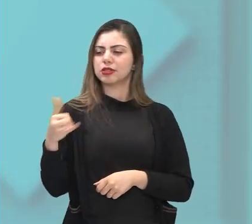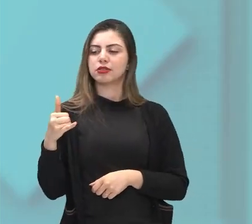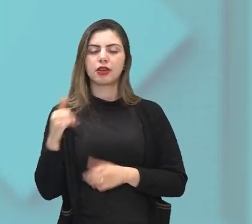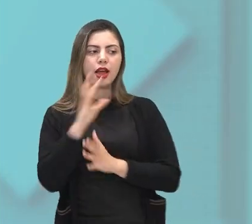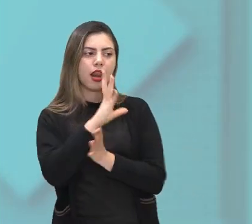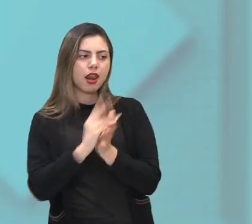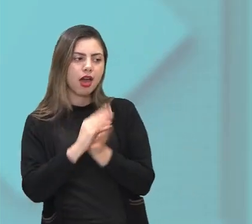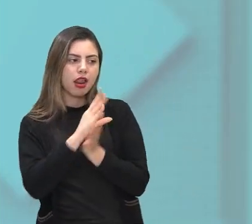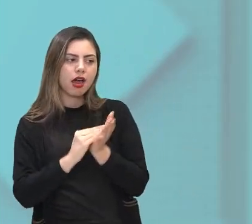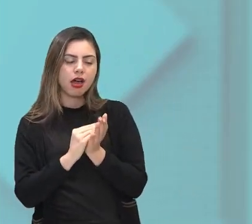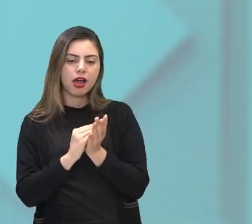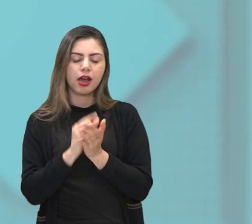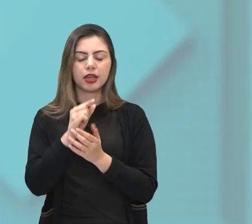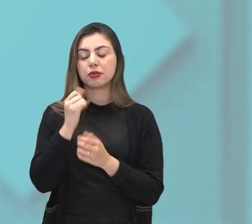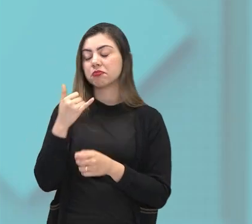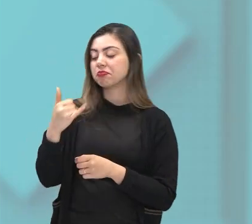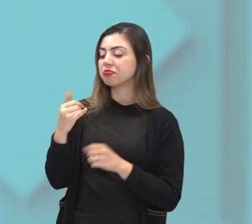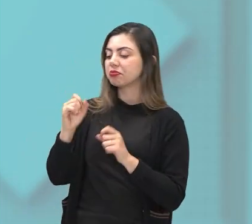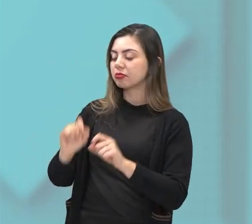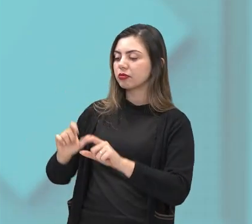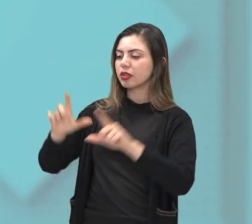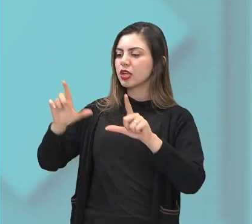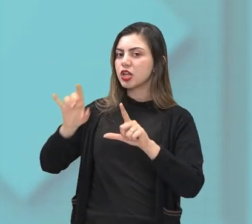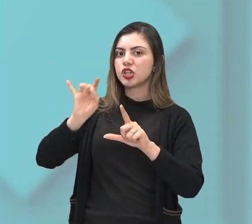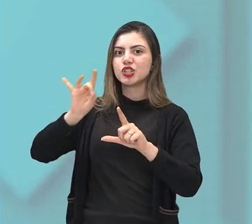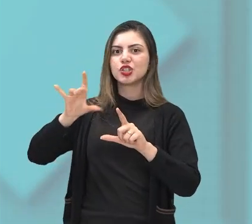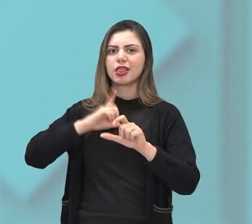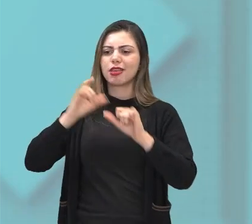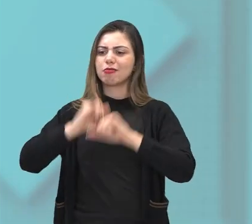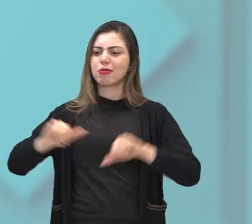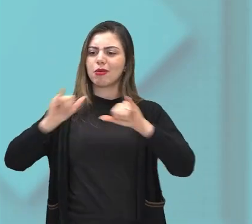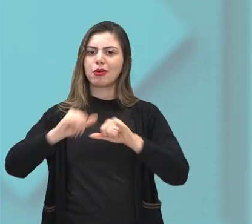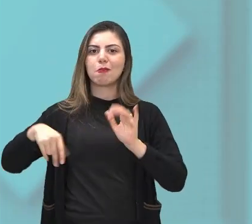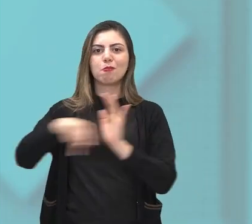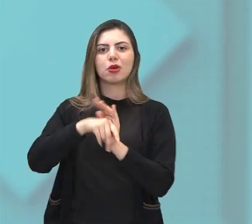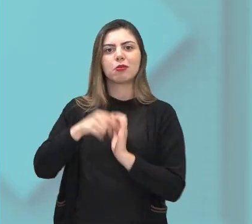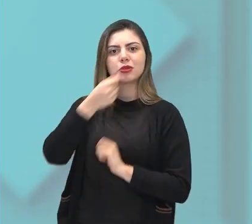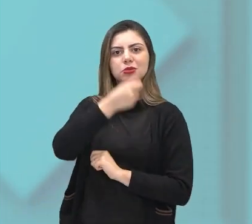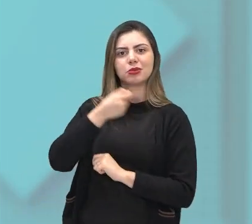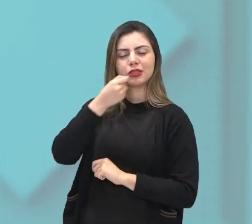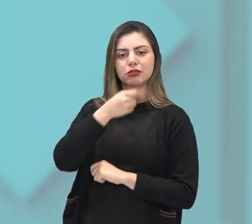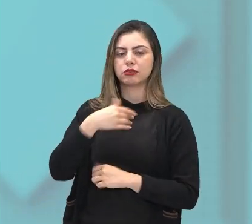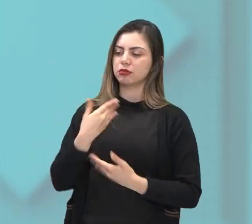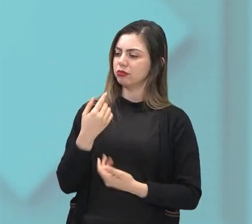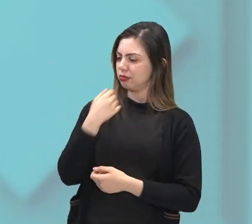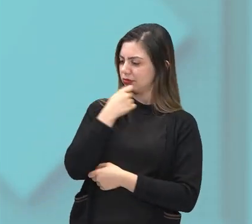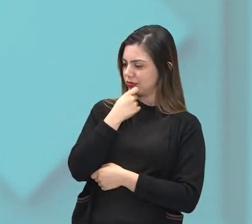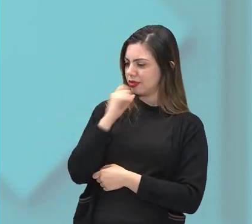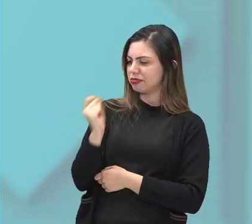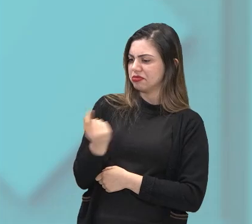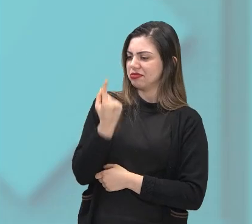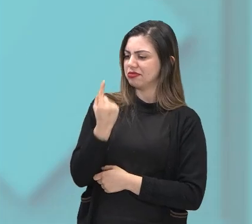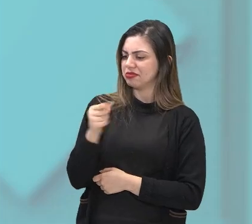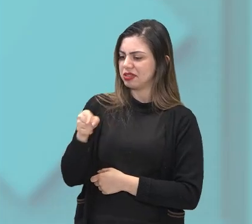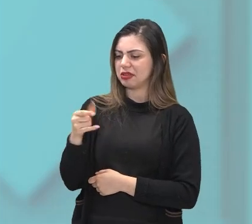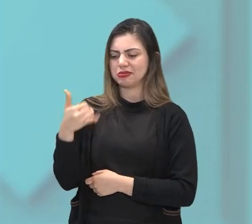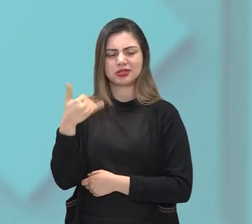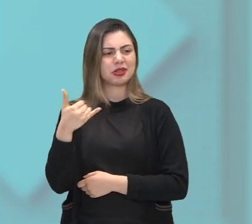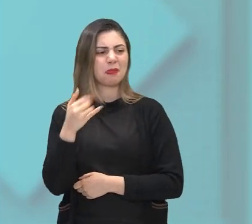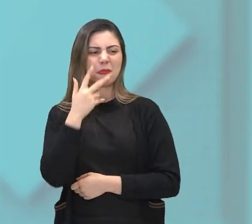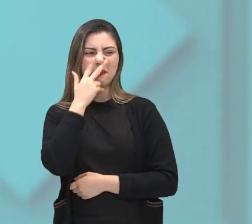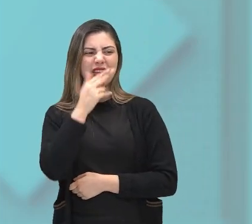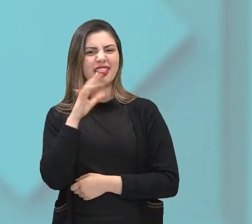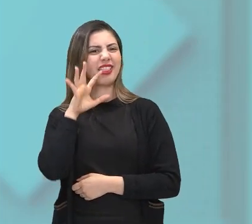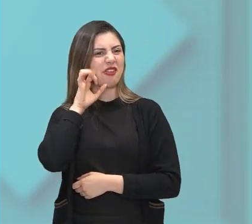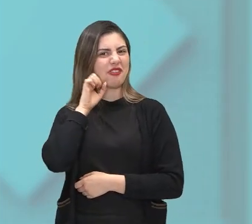informação e quando tu abre rede social só parece propagand de batom é um negócio que você fica Meu Deus esse esse celular tá escutando tudo que eu falo